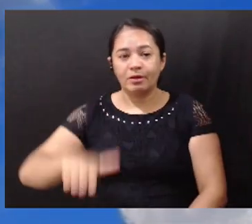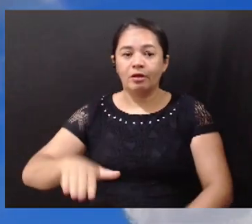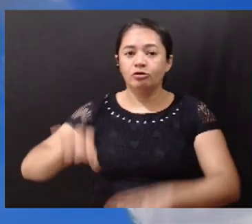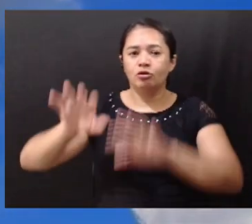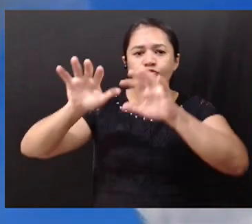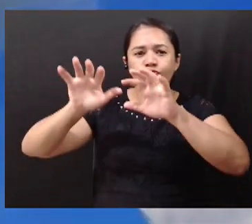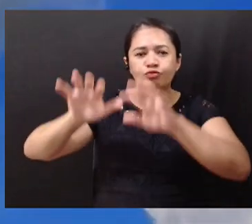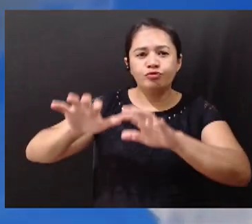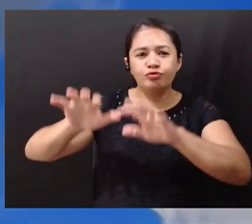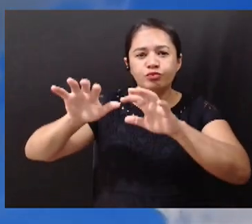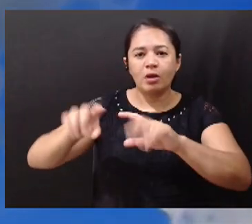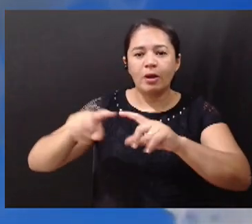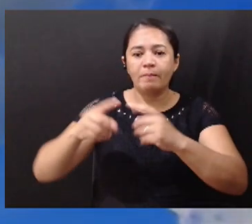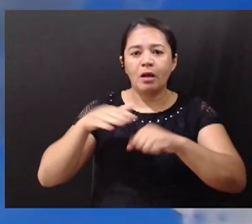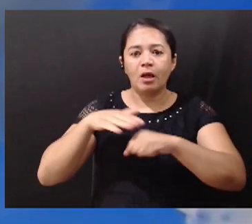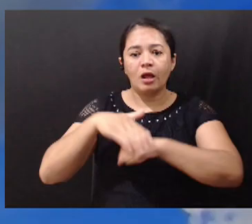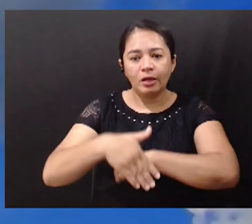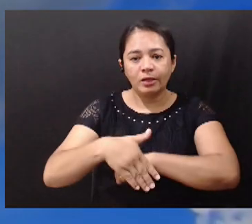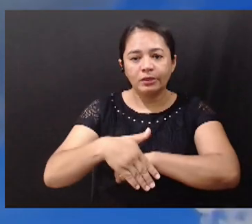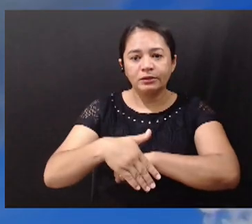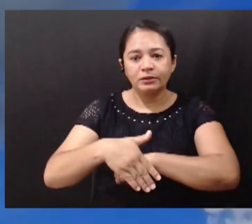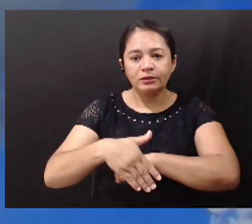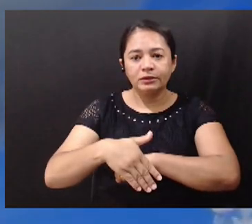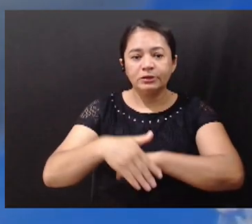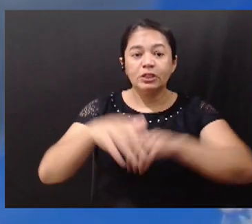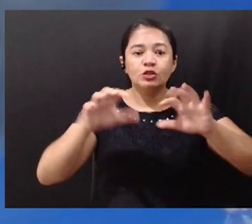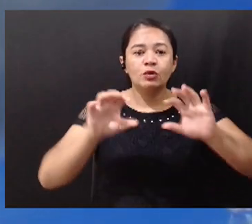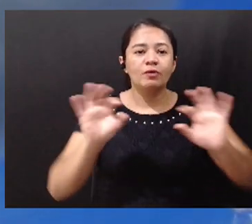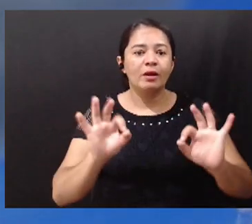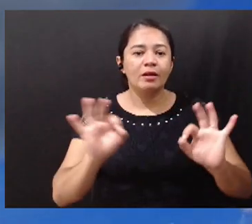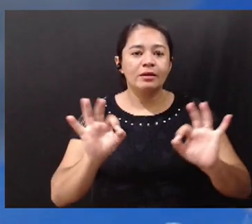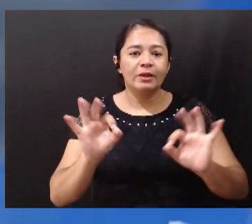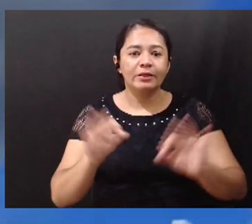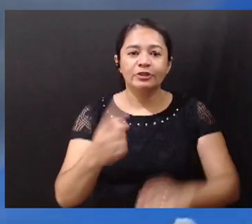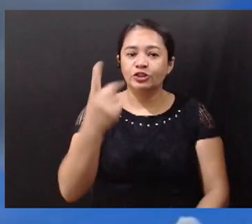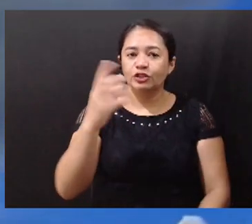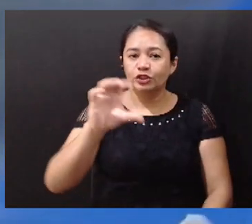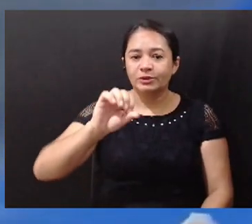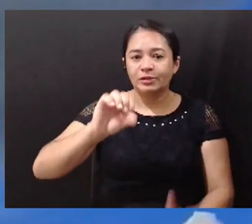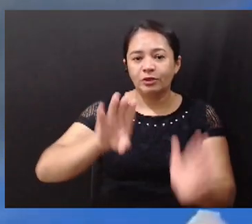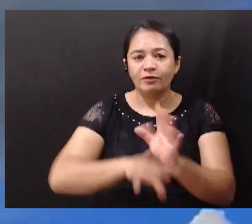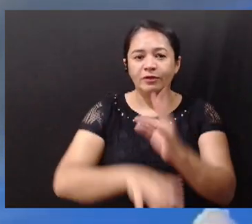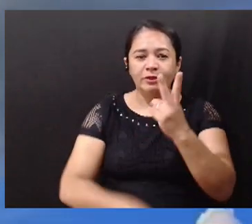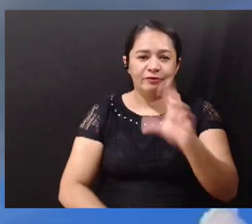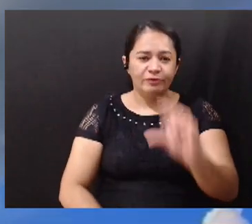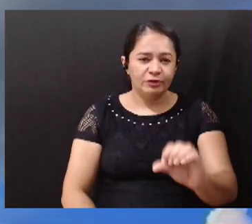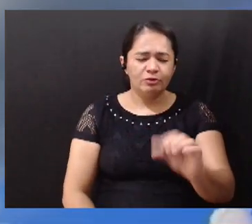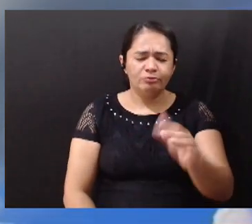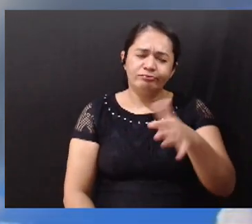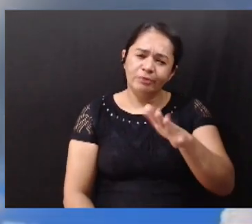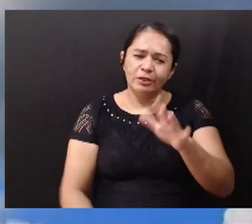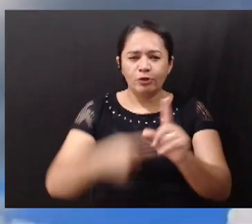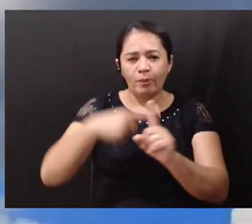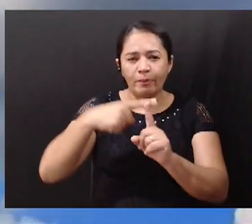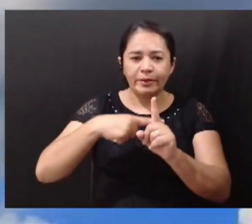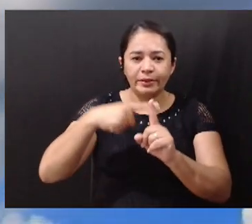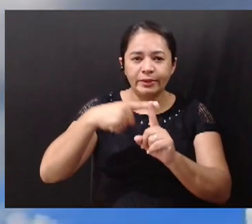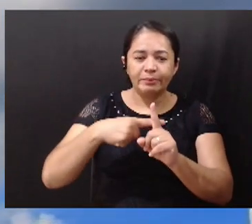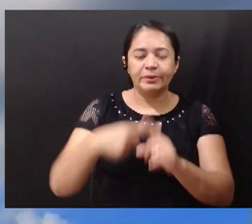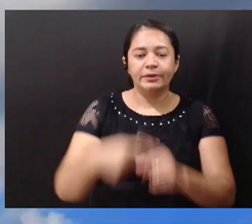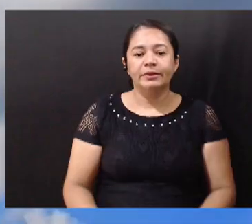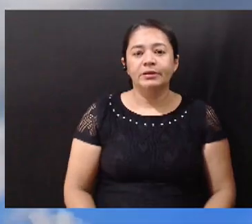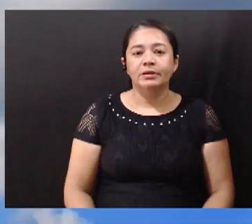noite, nuvens sem chuva. A mínima 19, a máxima 29, tá mais ou menos, né? A temperatura tá de boa, mas